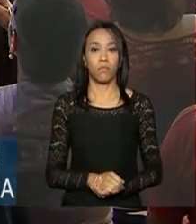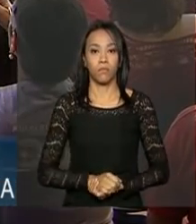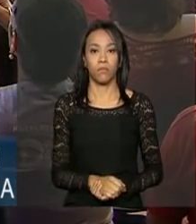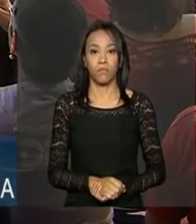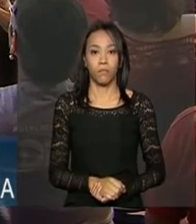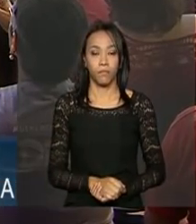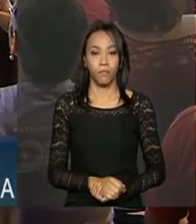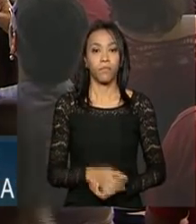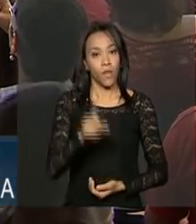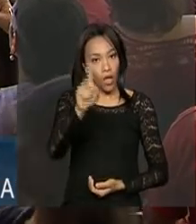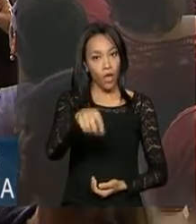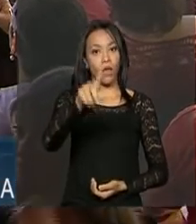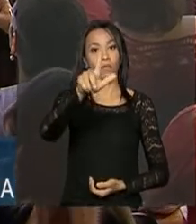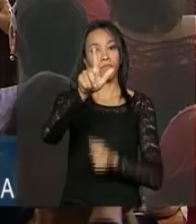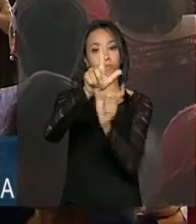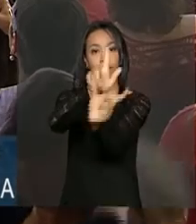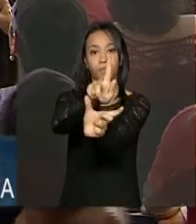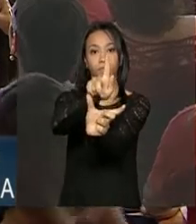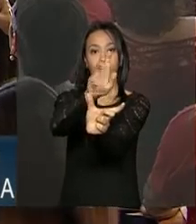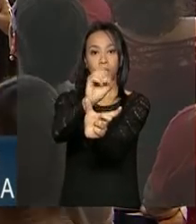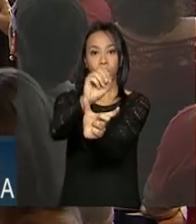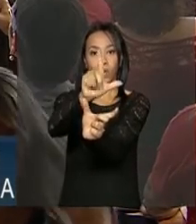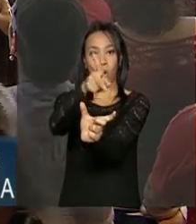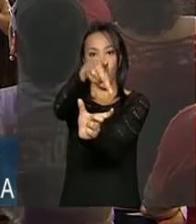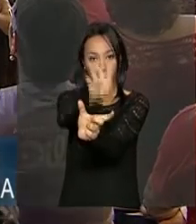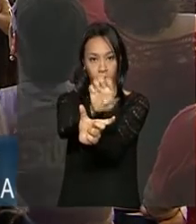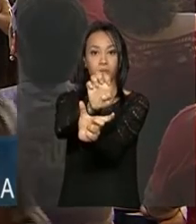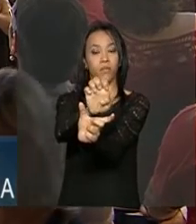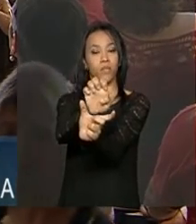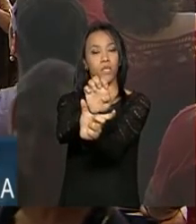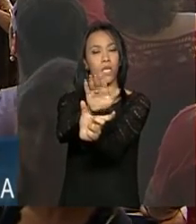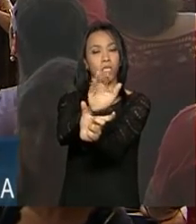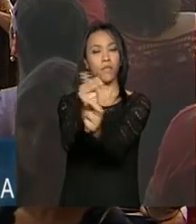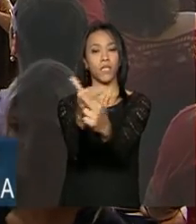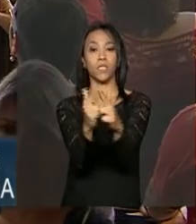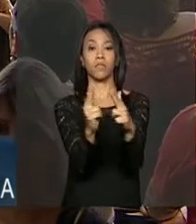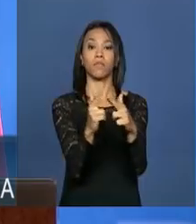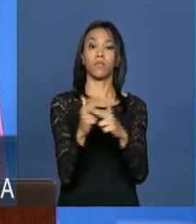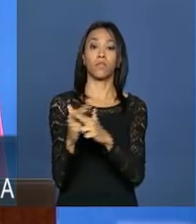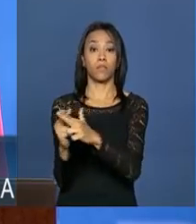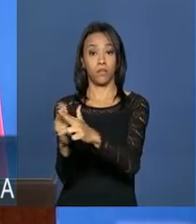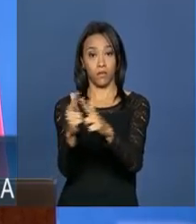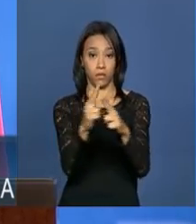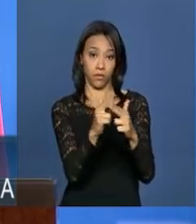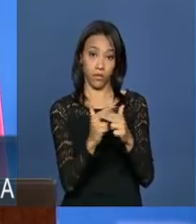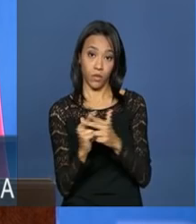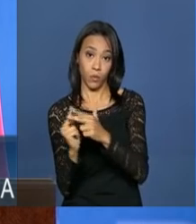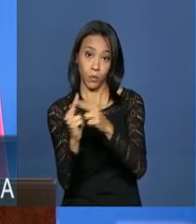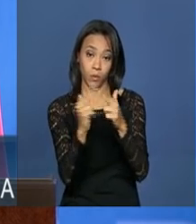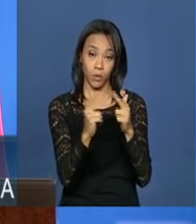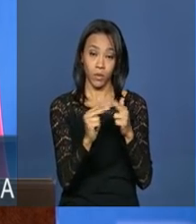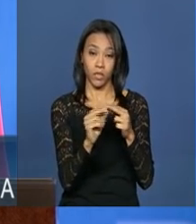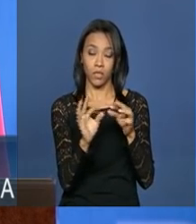Sim, um golpe, um golpe dissimulado com pretenso verniz de